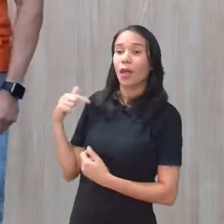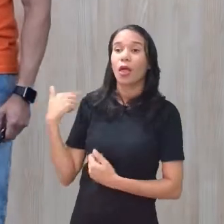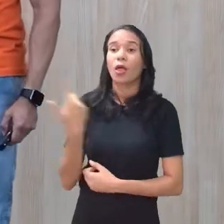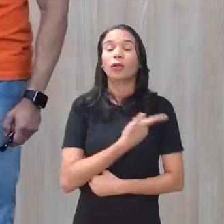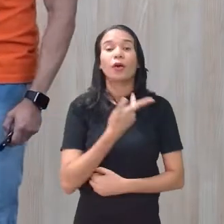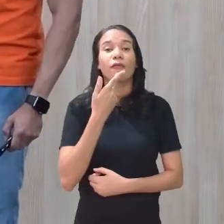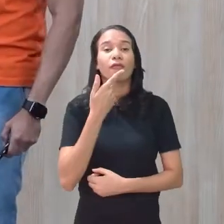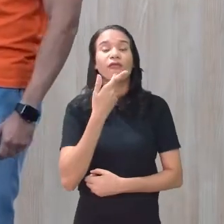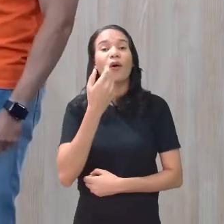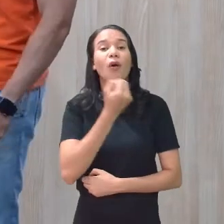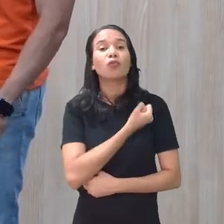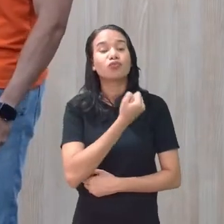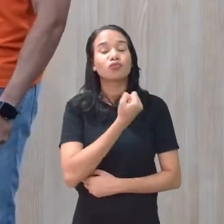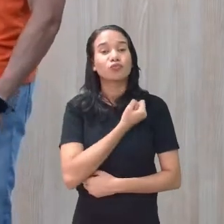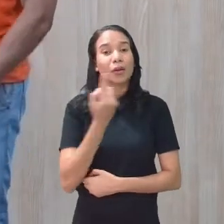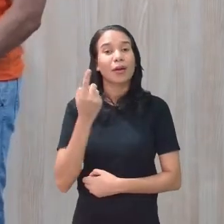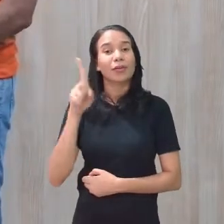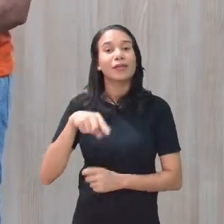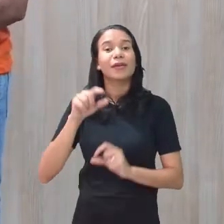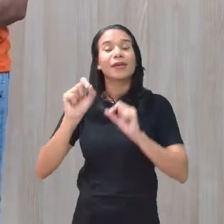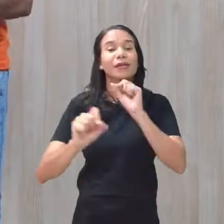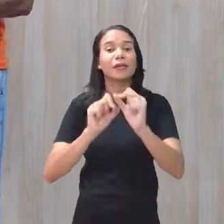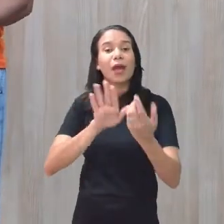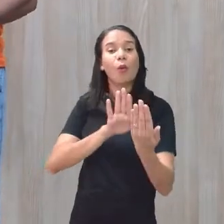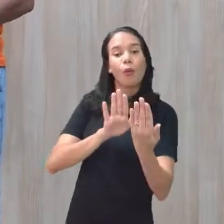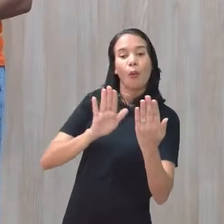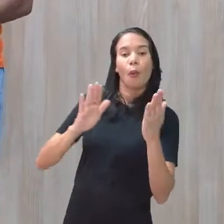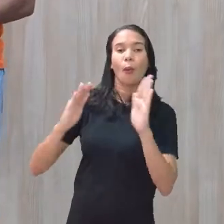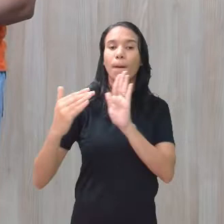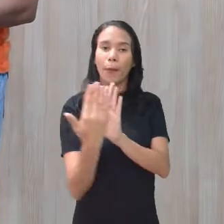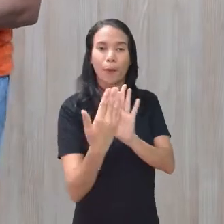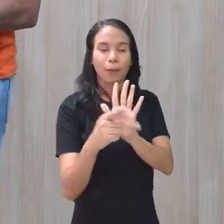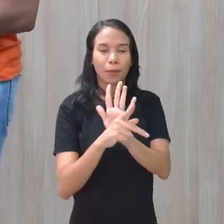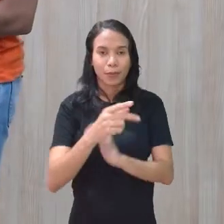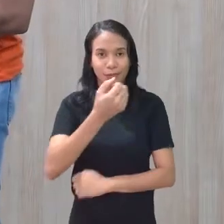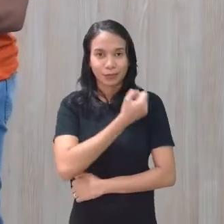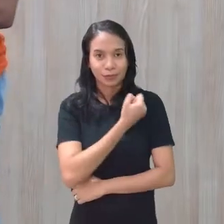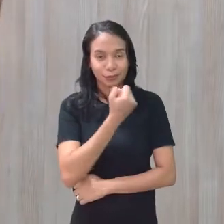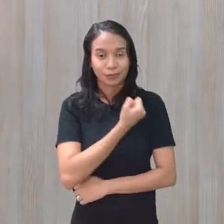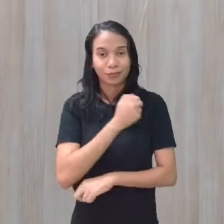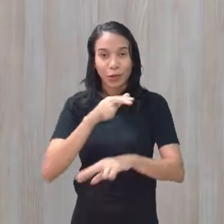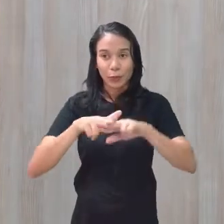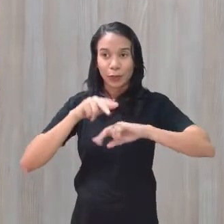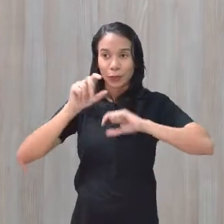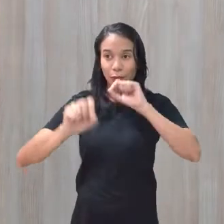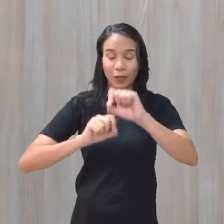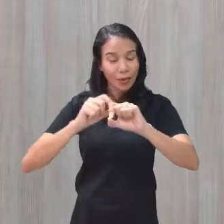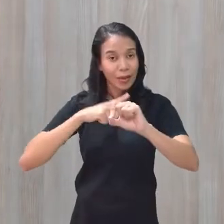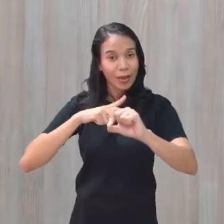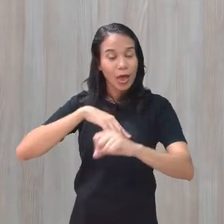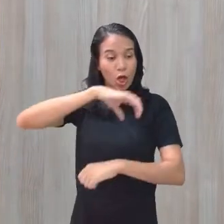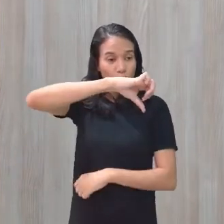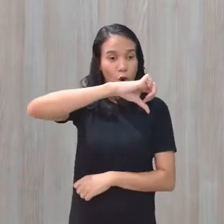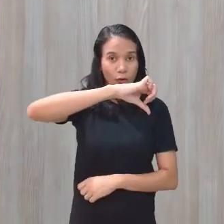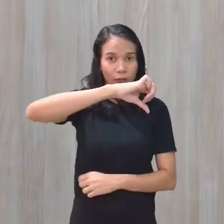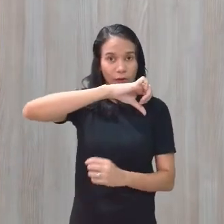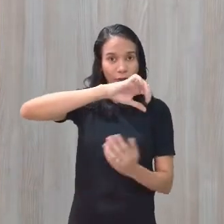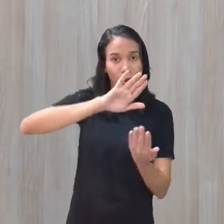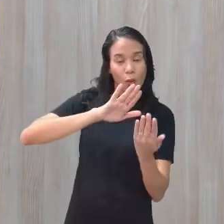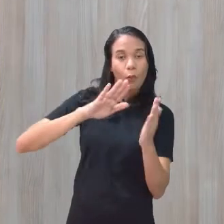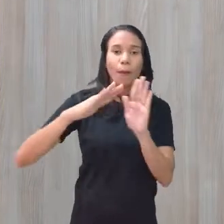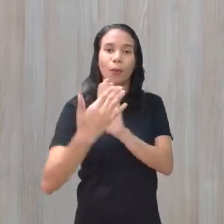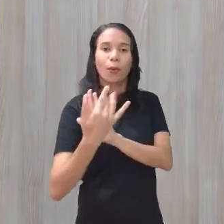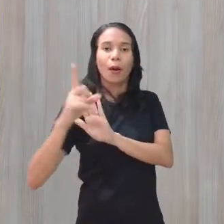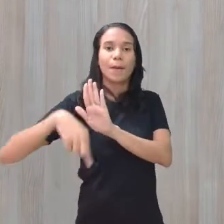fala de números inteiros, a gente tem a ideia aí do oposto de um número. Então, ó, o oposto de 9 é